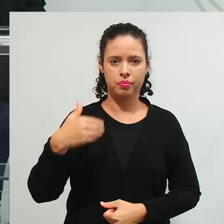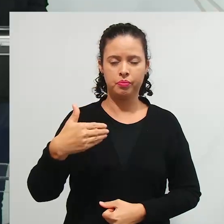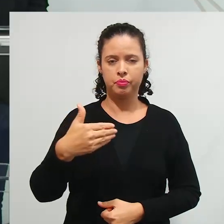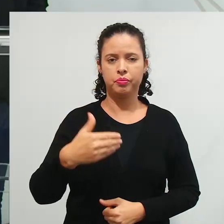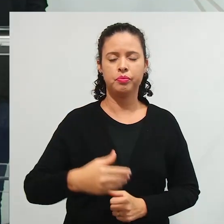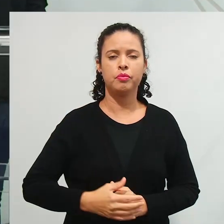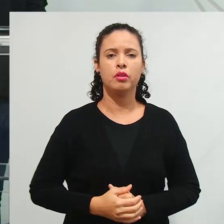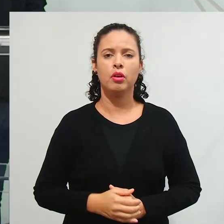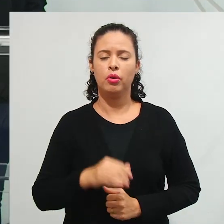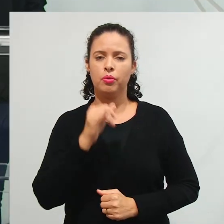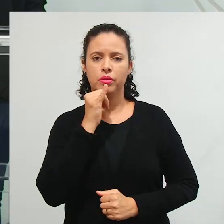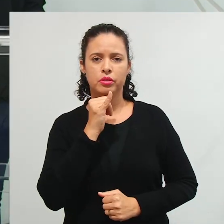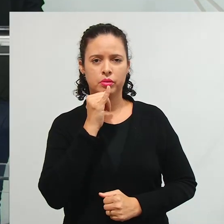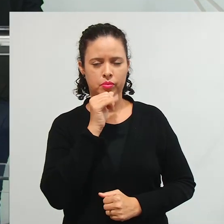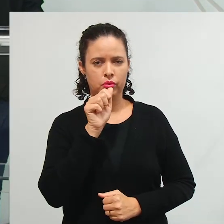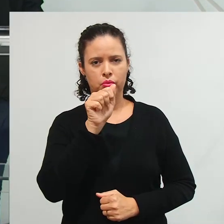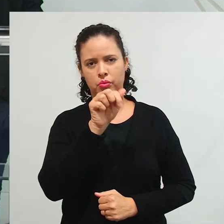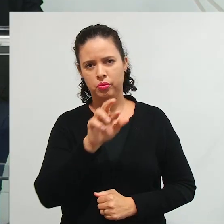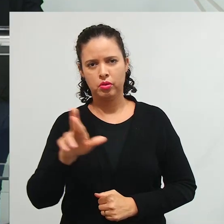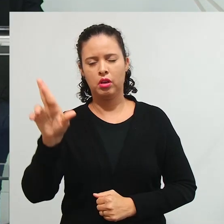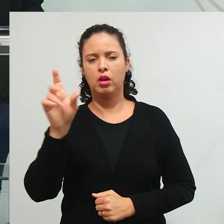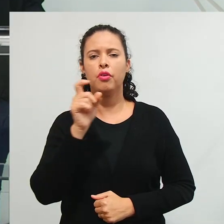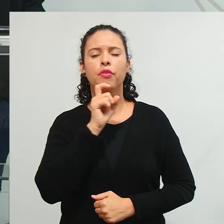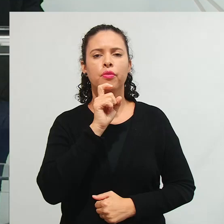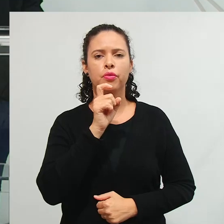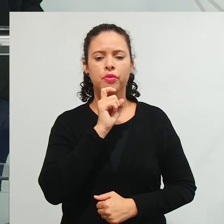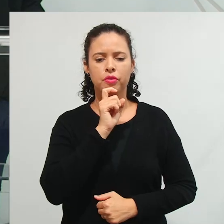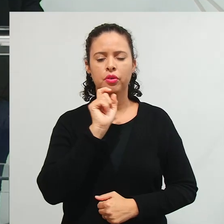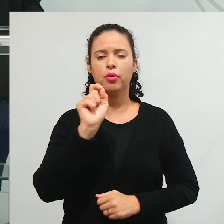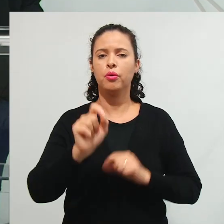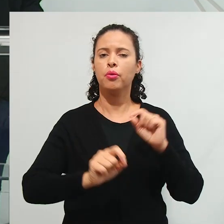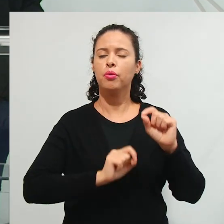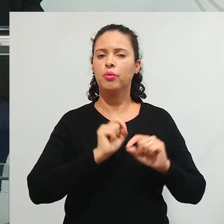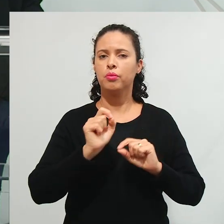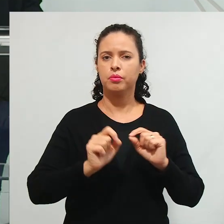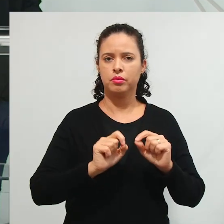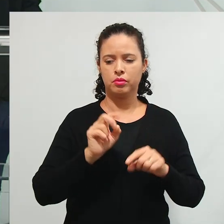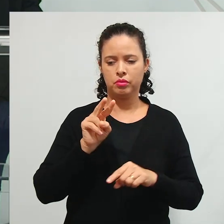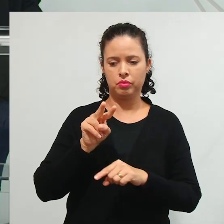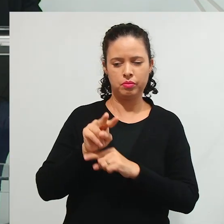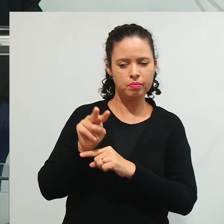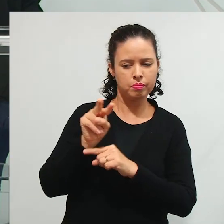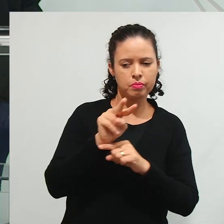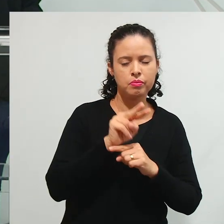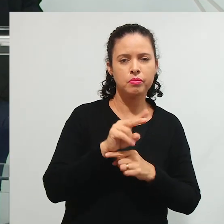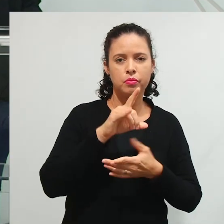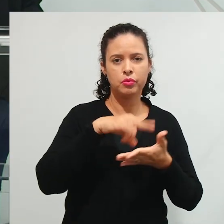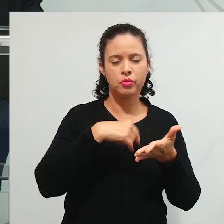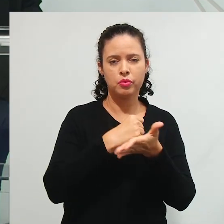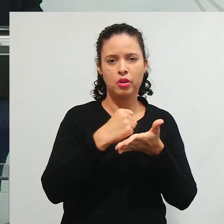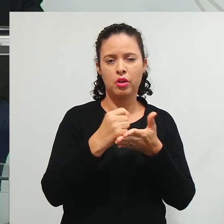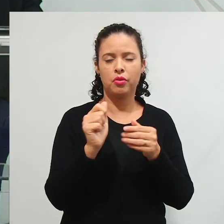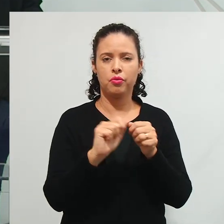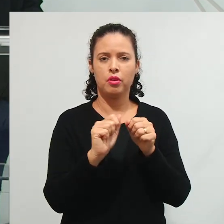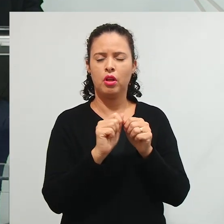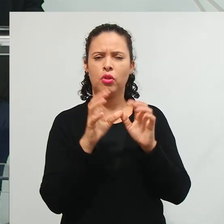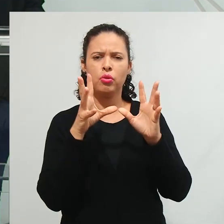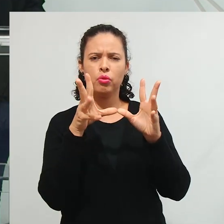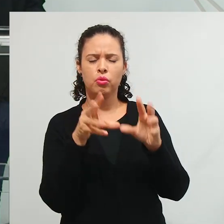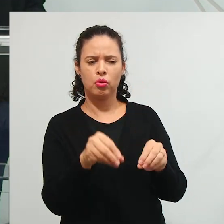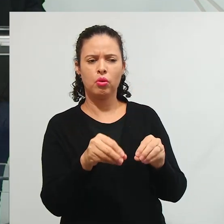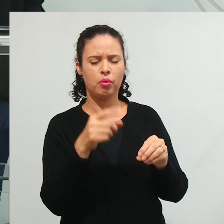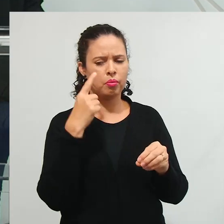com o serviço de manutenção do ar-condicionado. Então, o que o fiscal do contrato fez? Ele fez todas